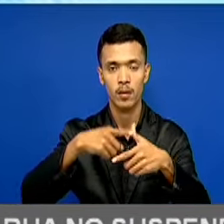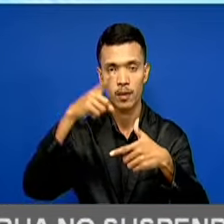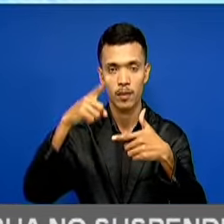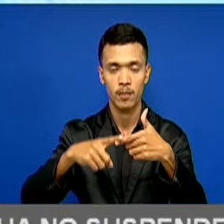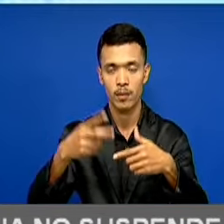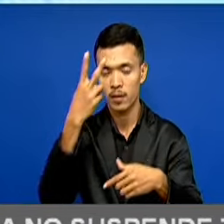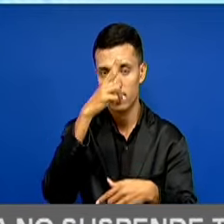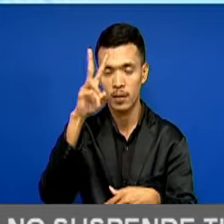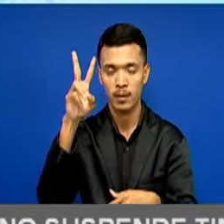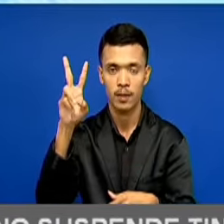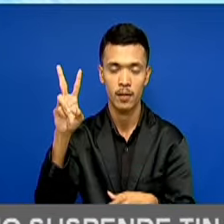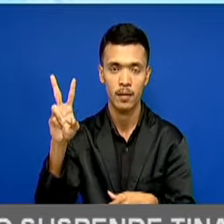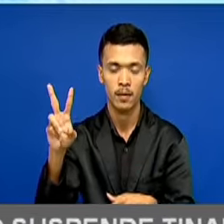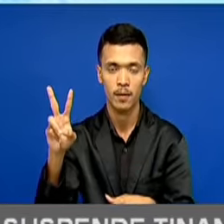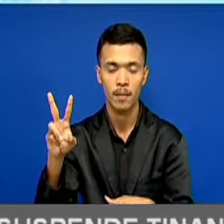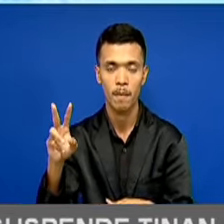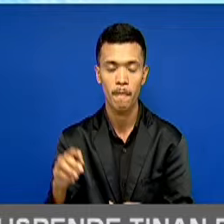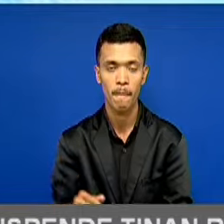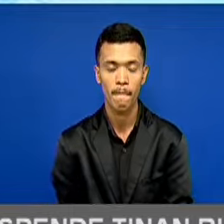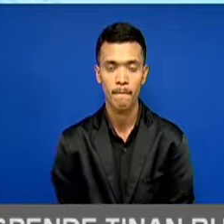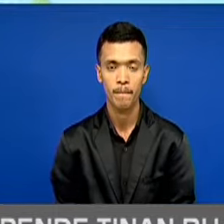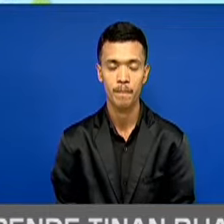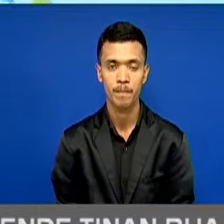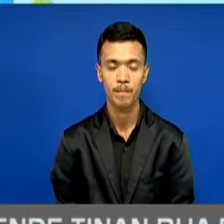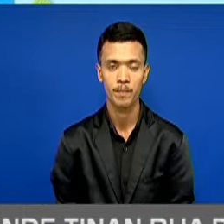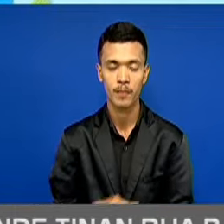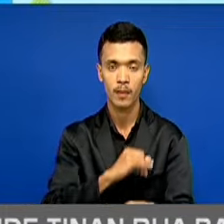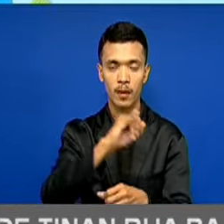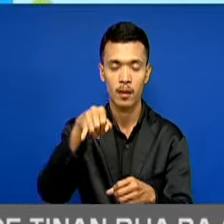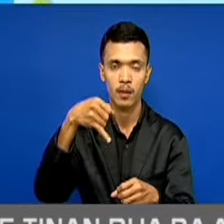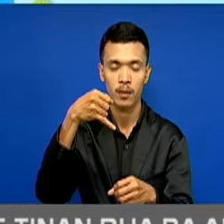uma verificação, no incluímos